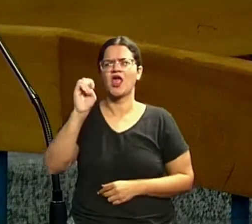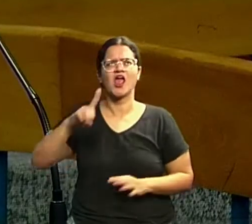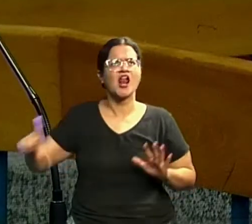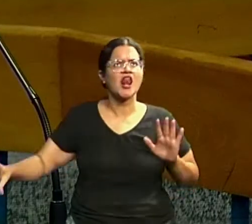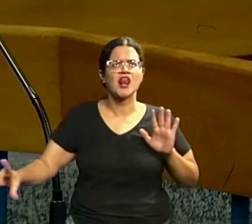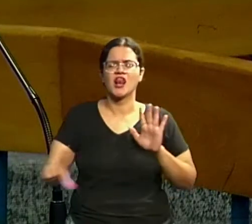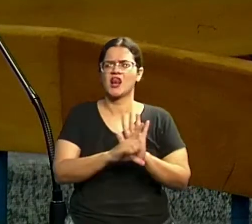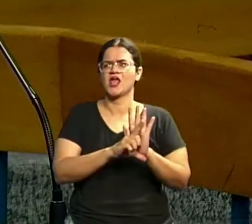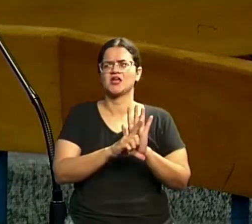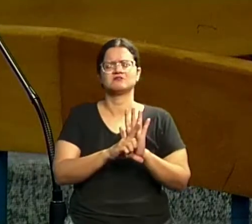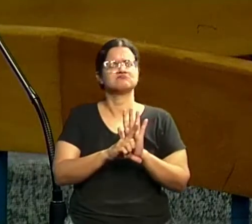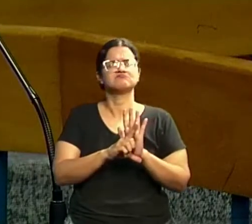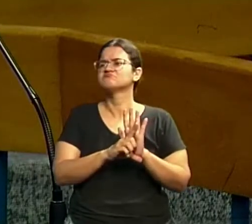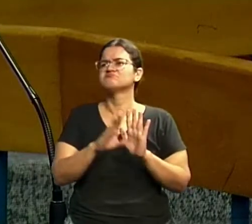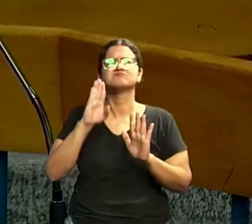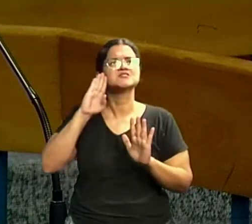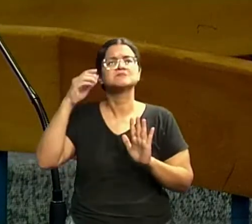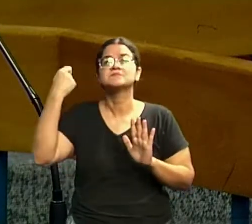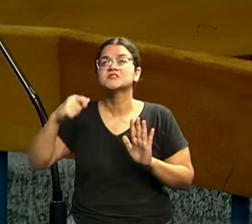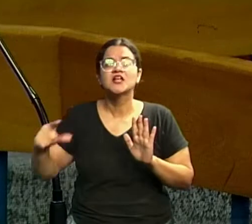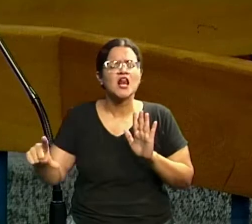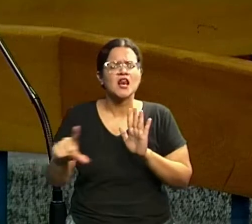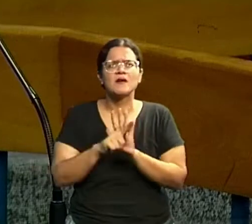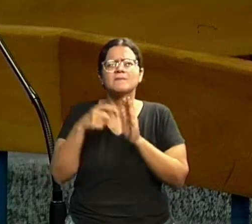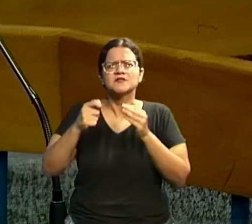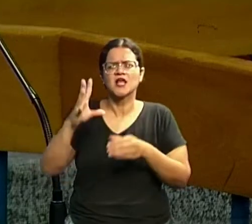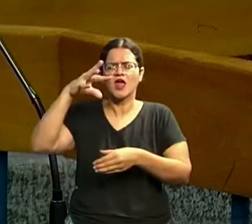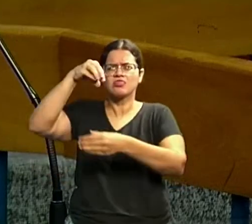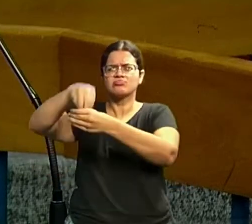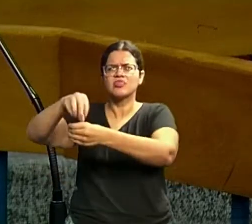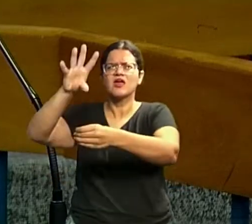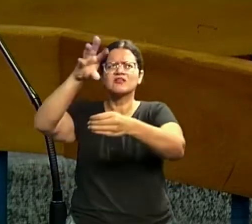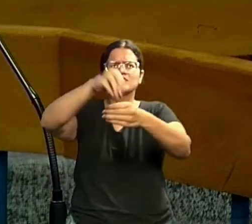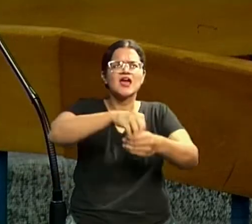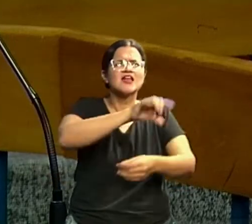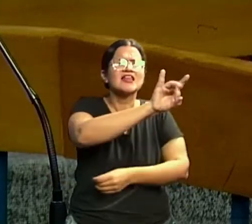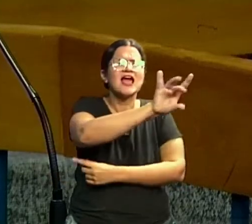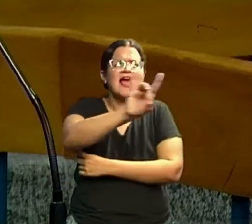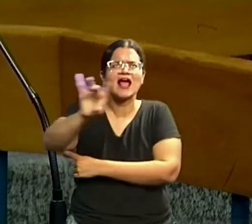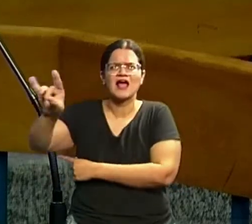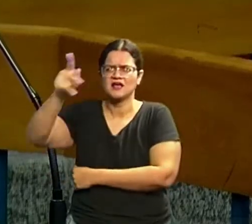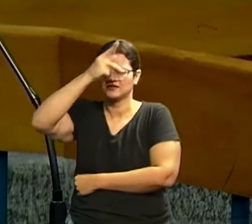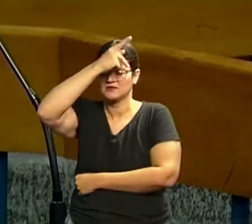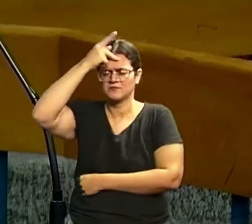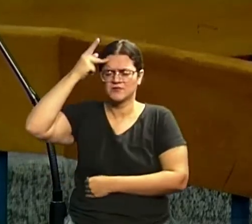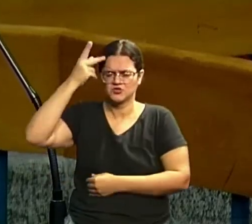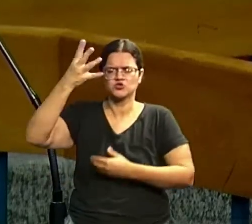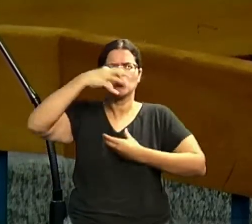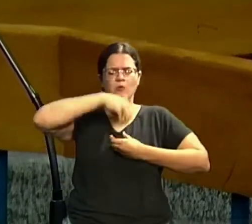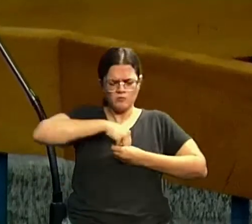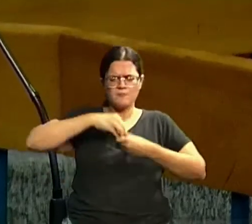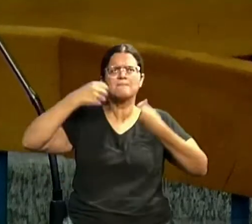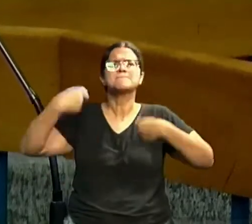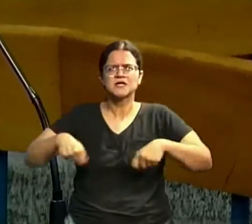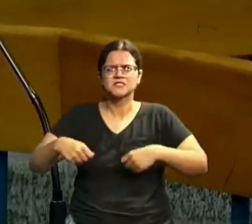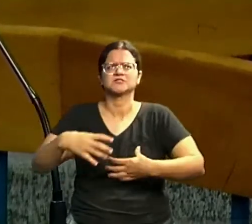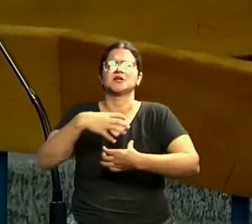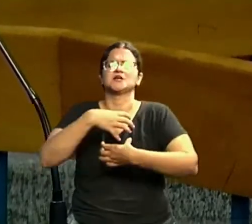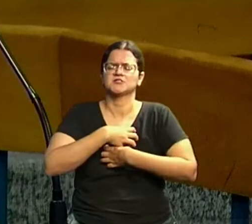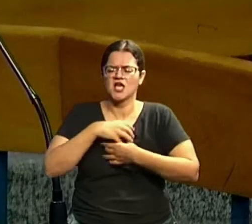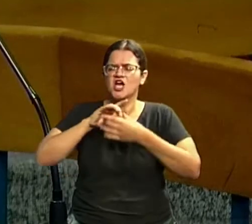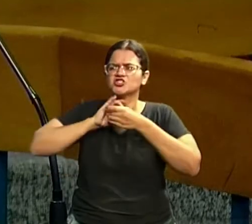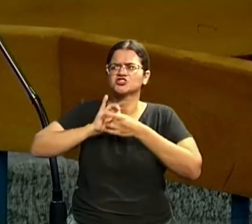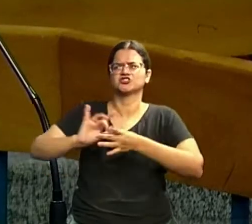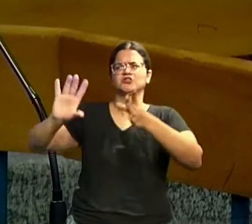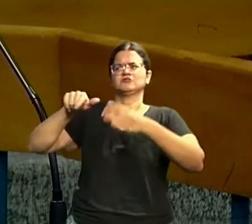lei e, acima de tudo, tem que estar no coração e nas atitudes do sexo oposto, que é o sexo masculino. Então,